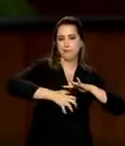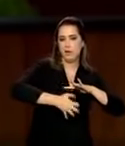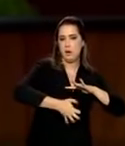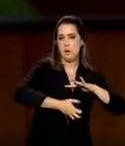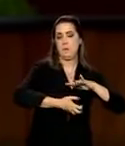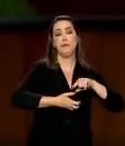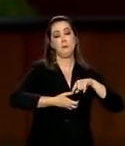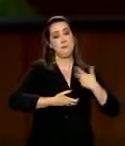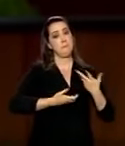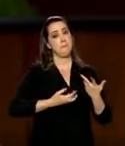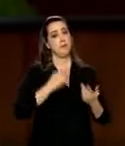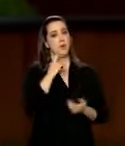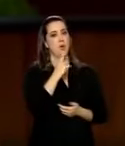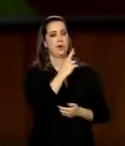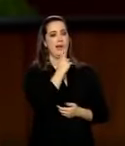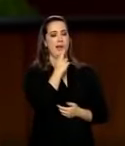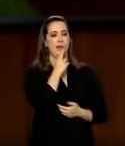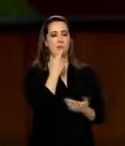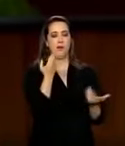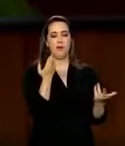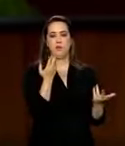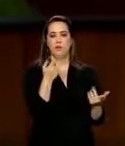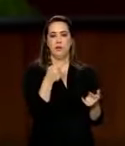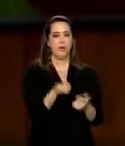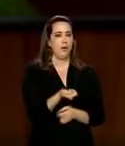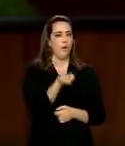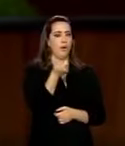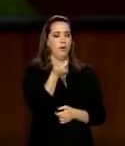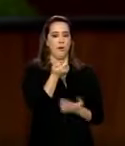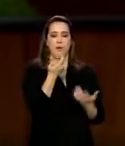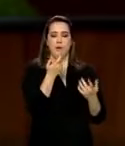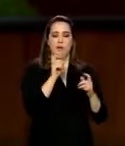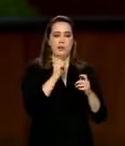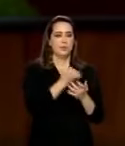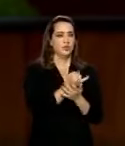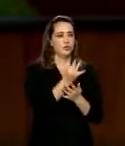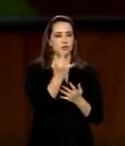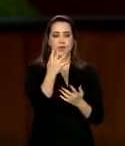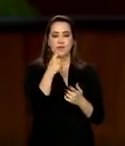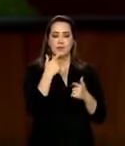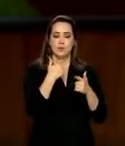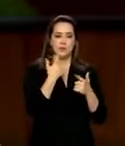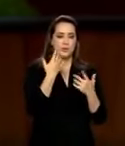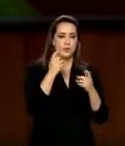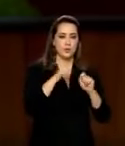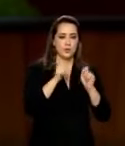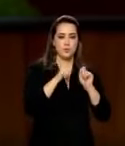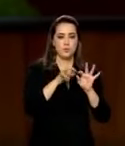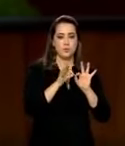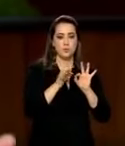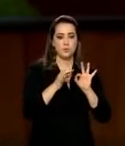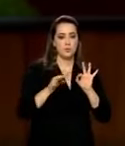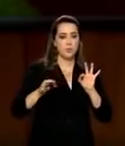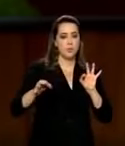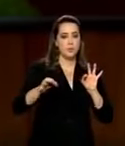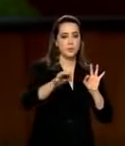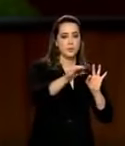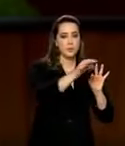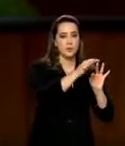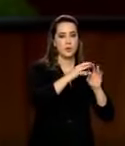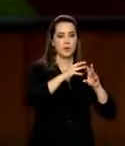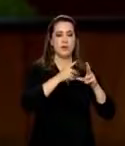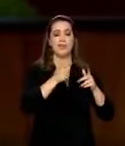praticamente perdeu a sua viabilidade econômica pela quantidade, né, pela extensão territorial com